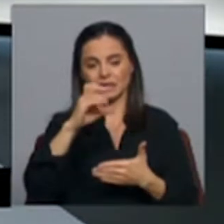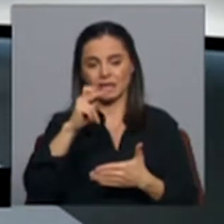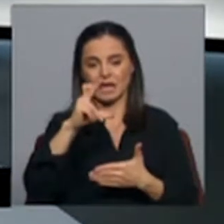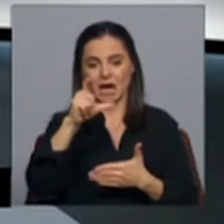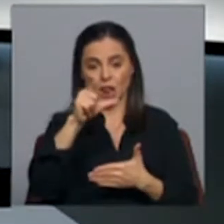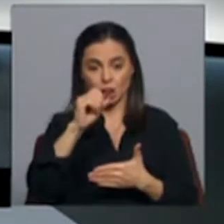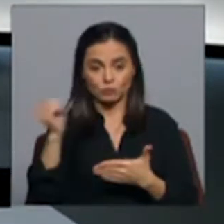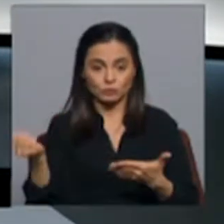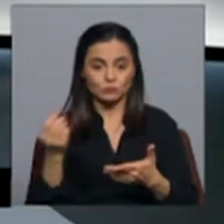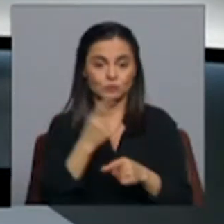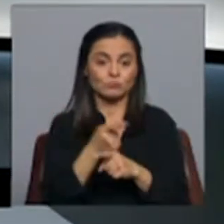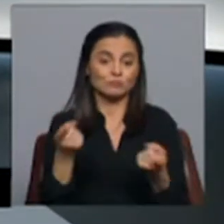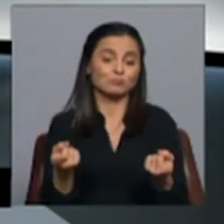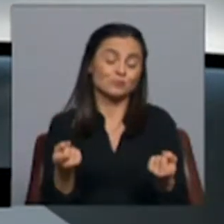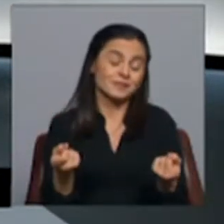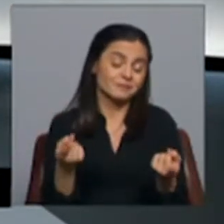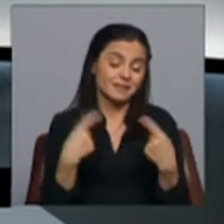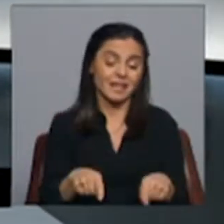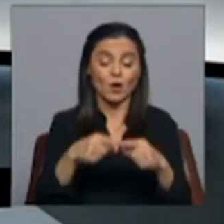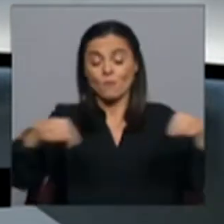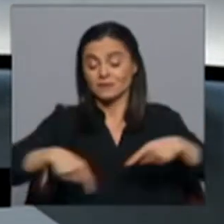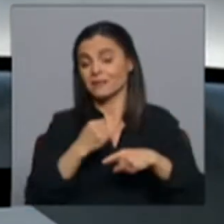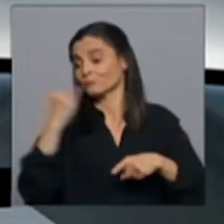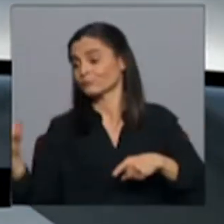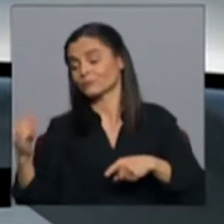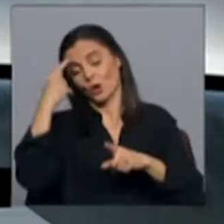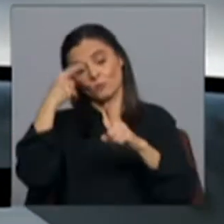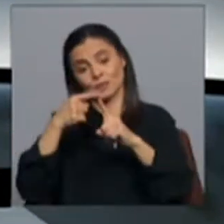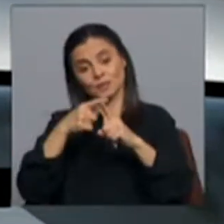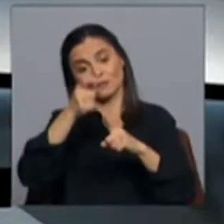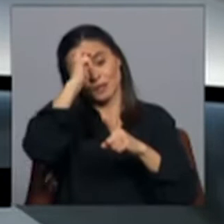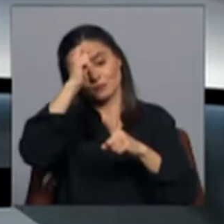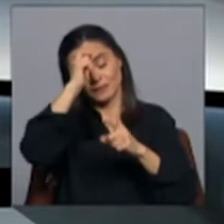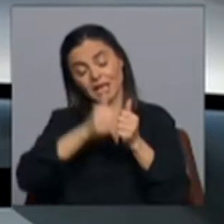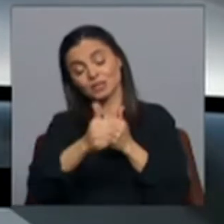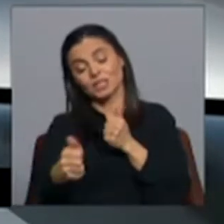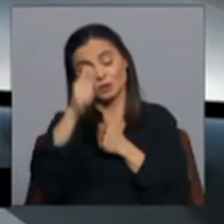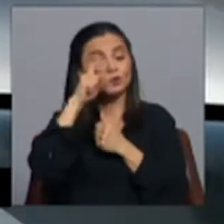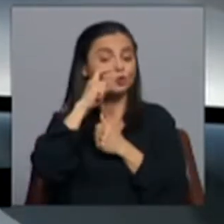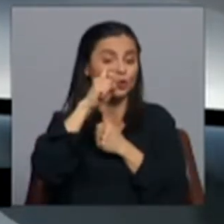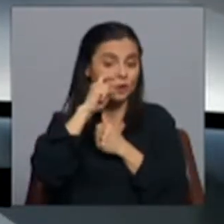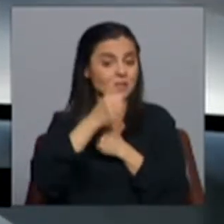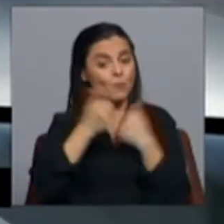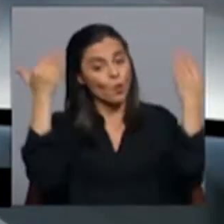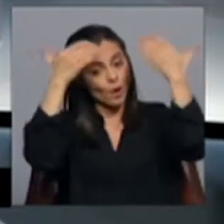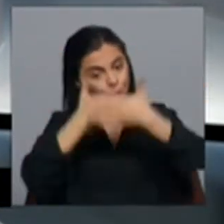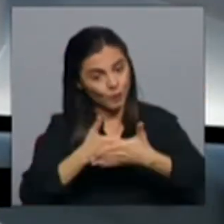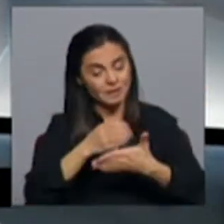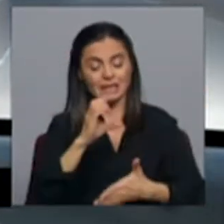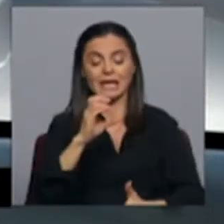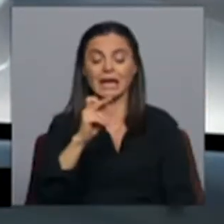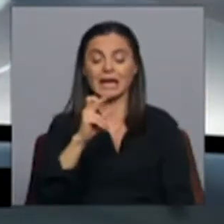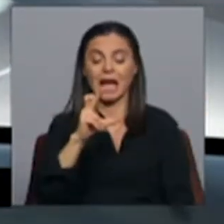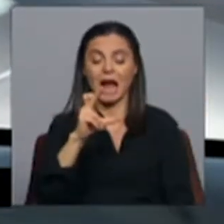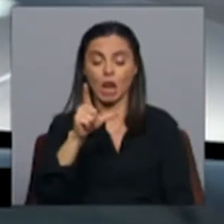tempo uma especial, sala contígua, é? Para respeitarmos as distâncias de segurança. Boa noite, Carluz. Olá, Carluz. Muito boa noite. Quero lhe